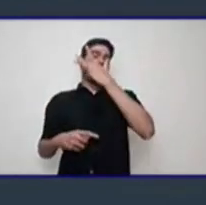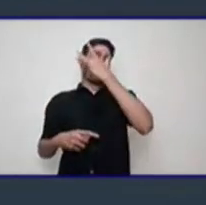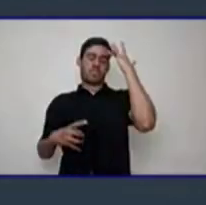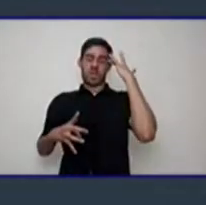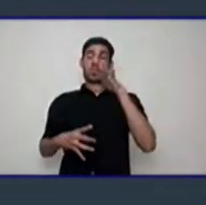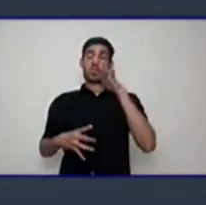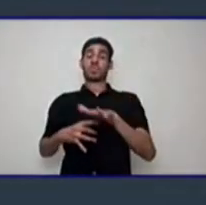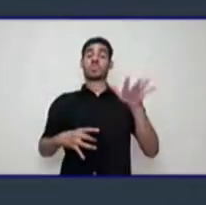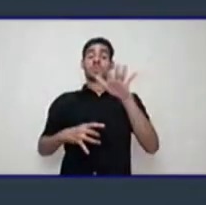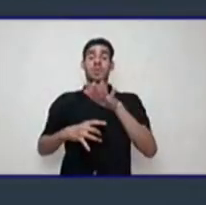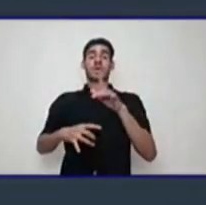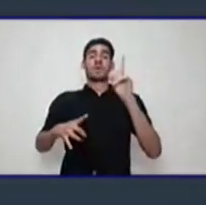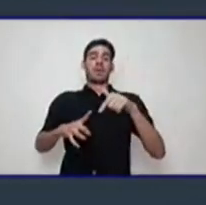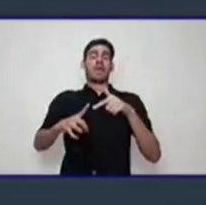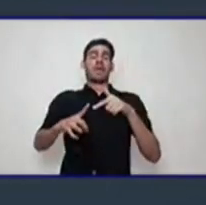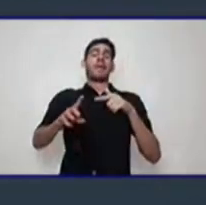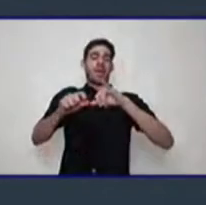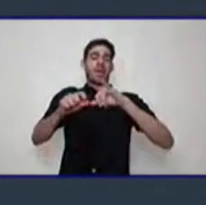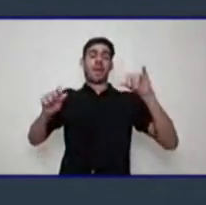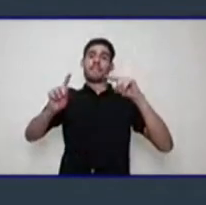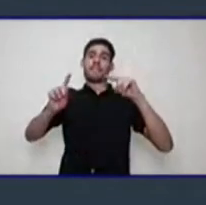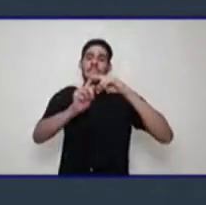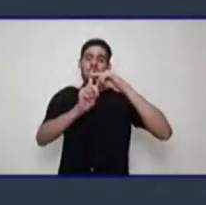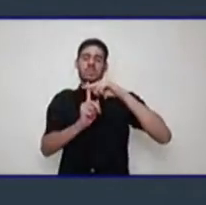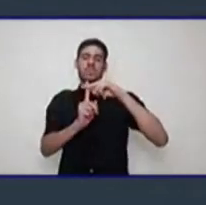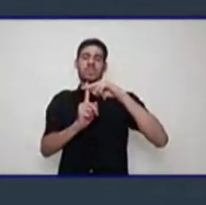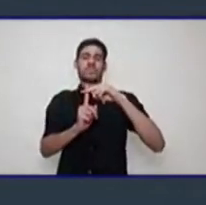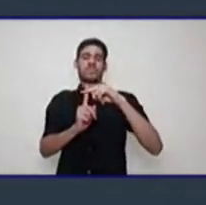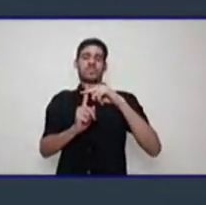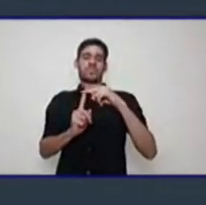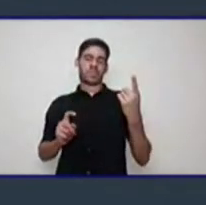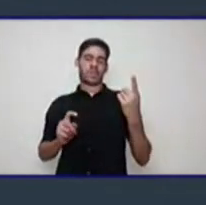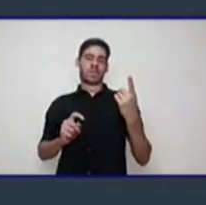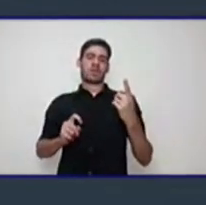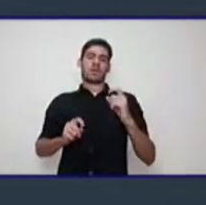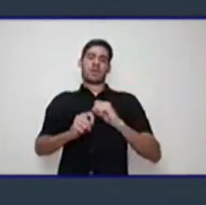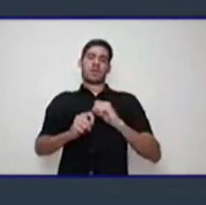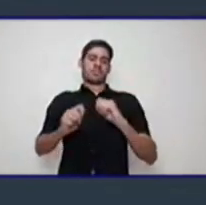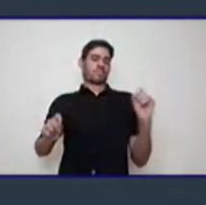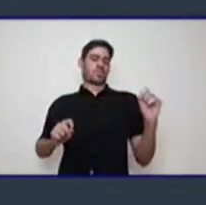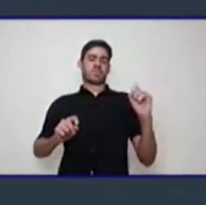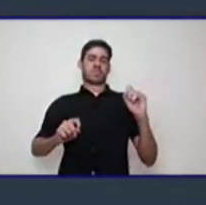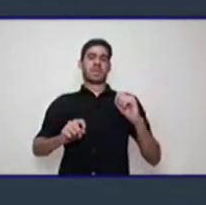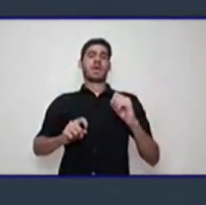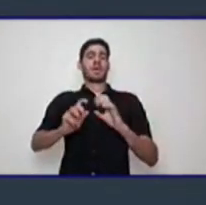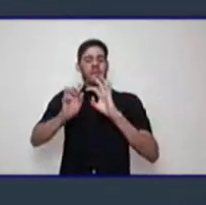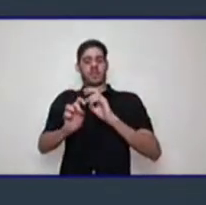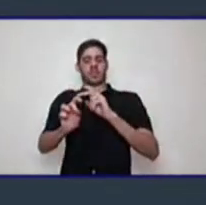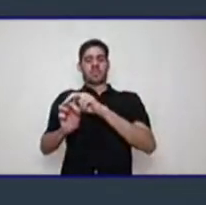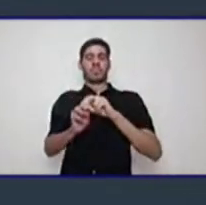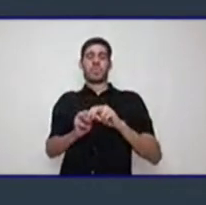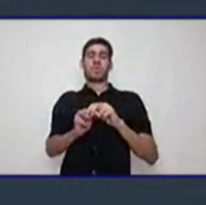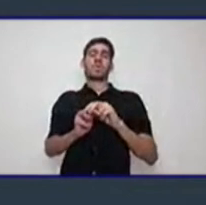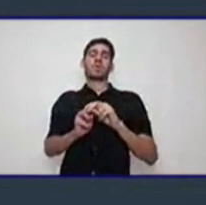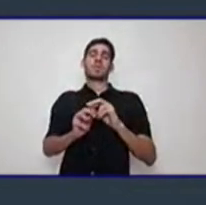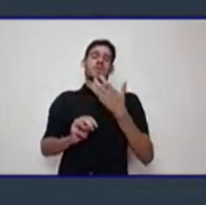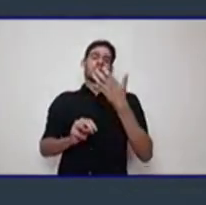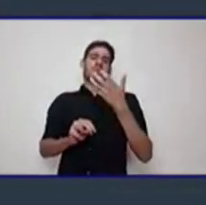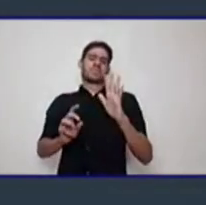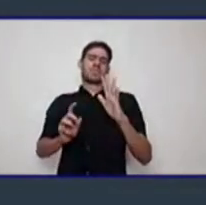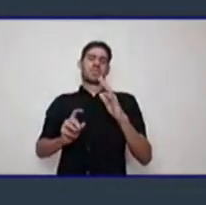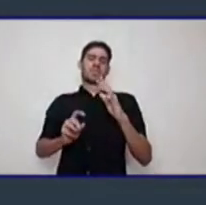se denomina propaganda positiva, o que não é a hipótese. Por isso, deixo de fazer incidir ante a